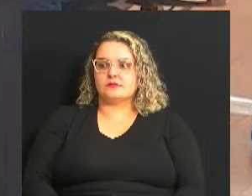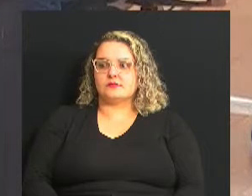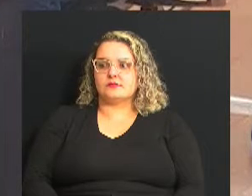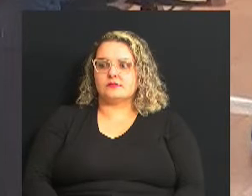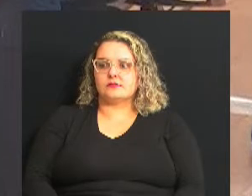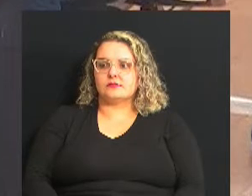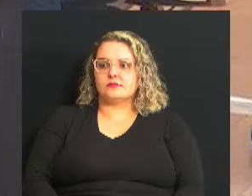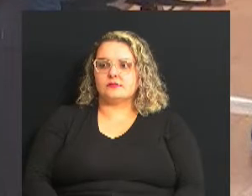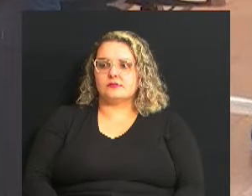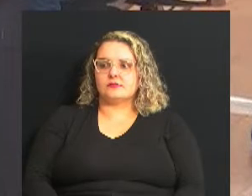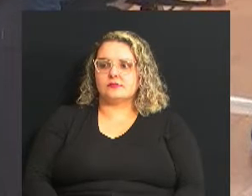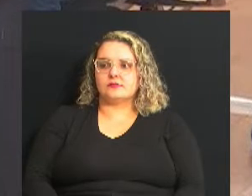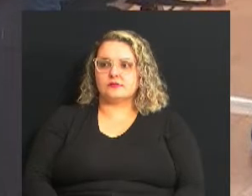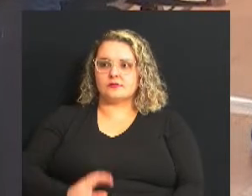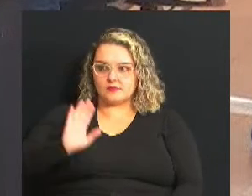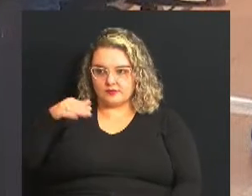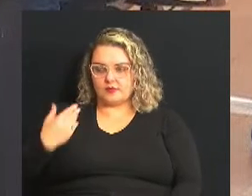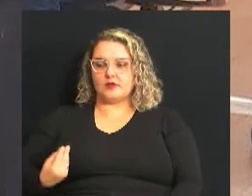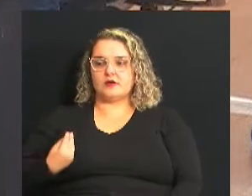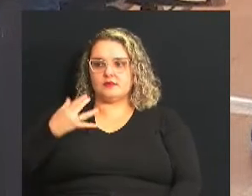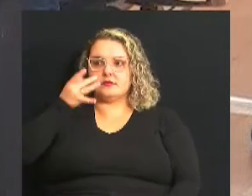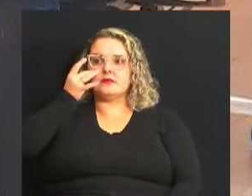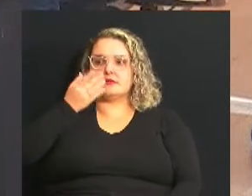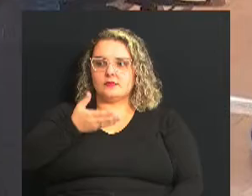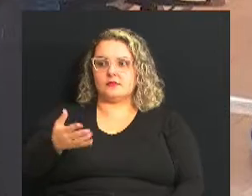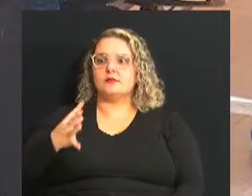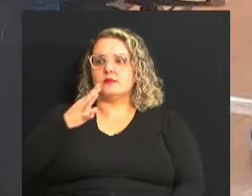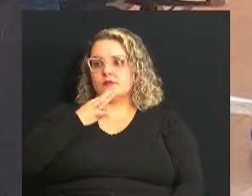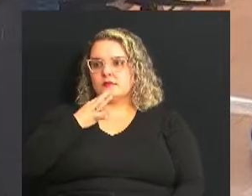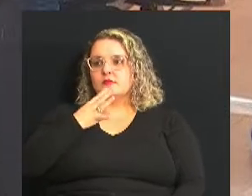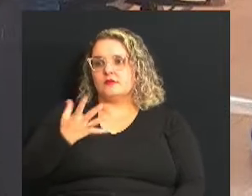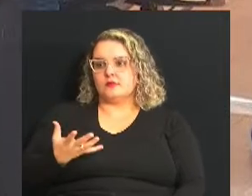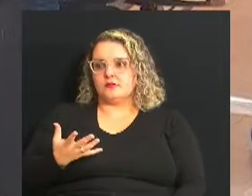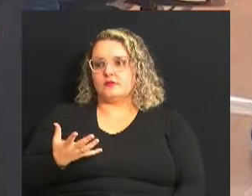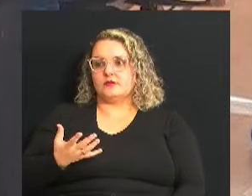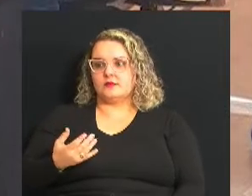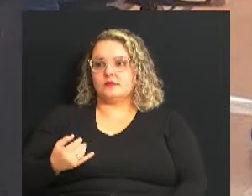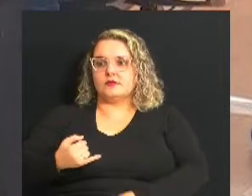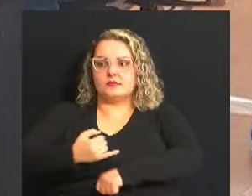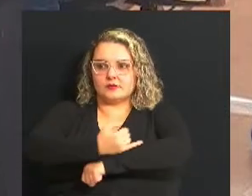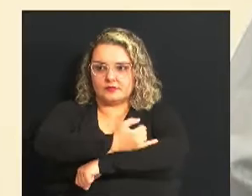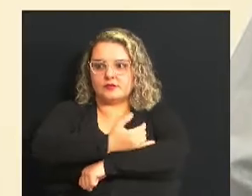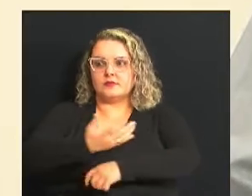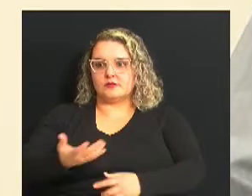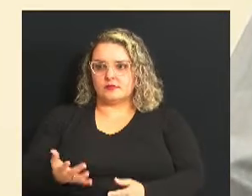Fica honrado da presença de vocês, porque a gente conhece em termos de infraestrutura, né,